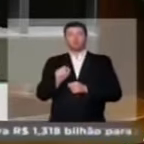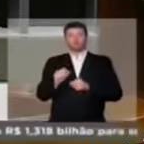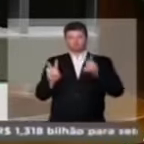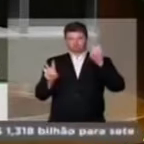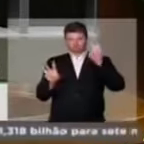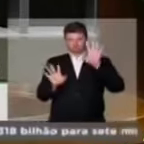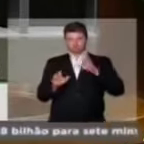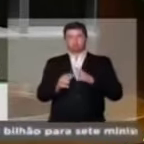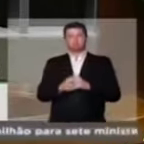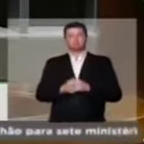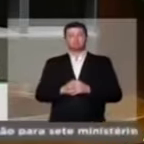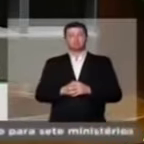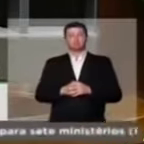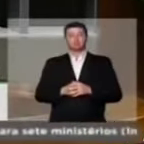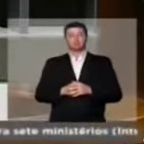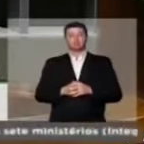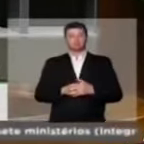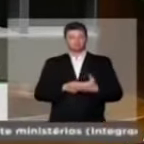aspas,